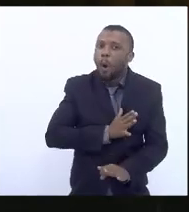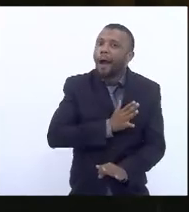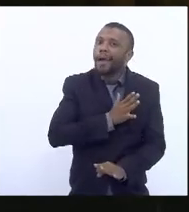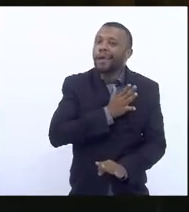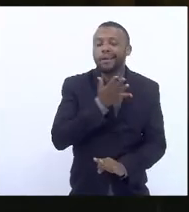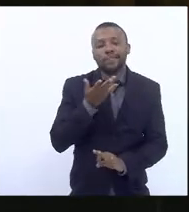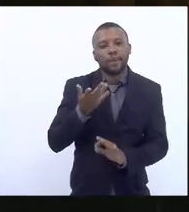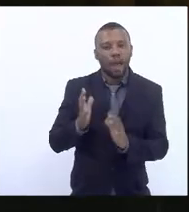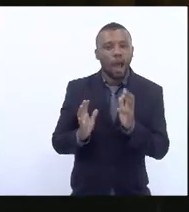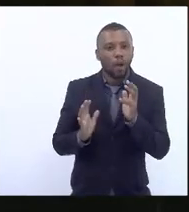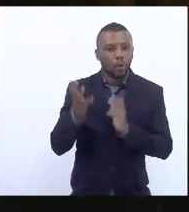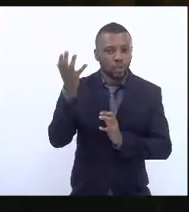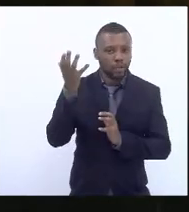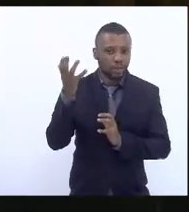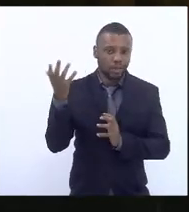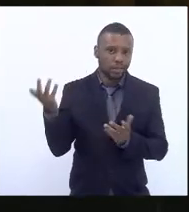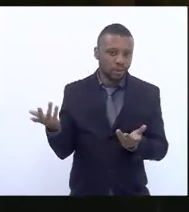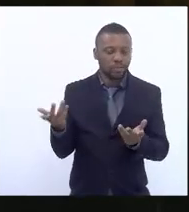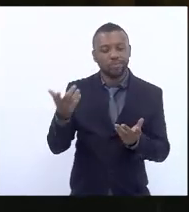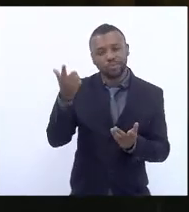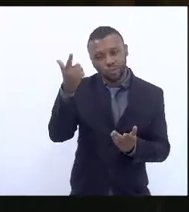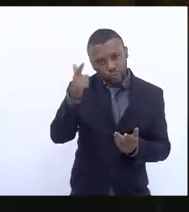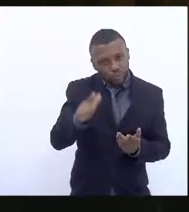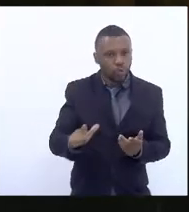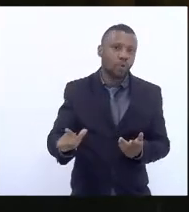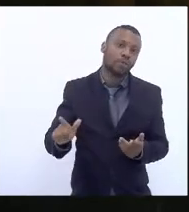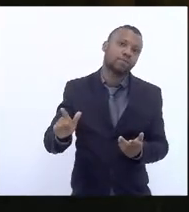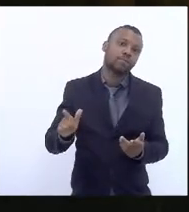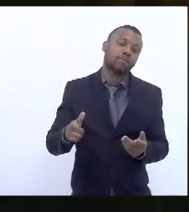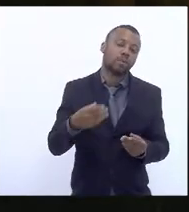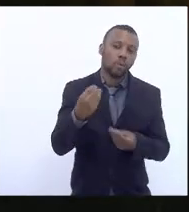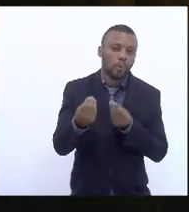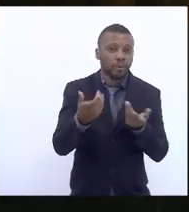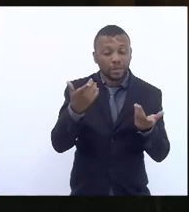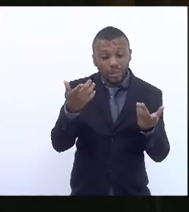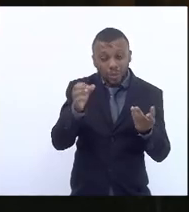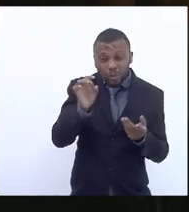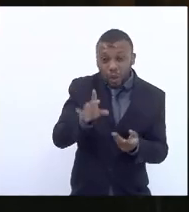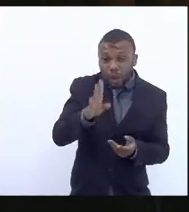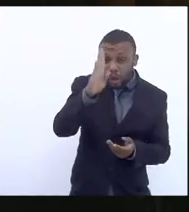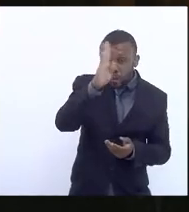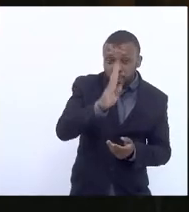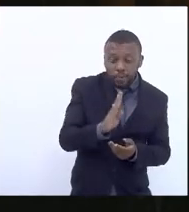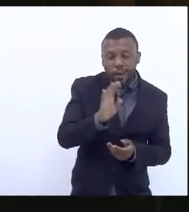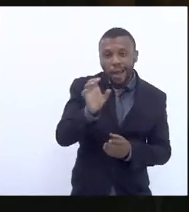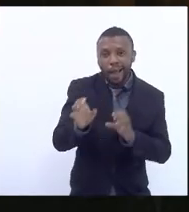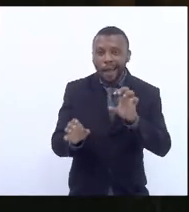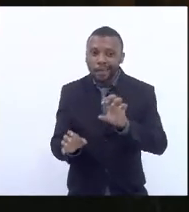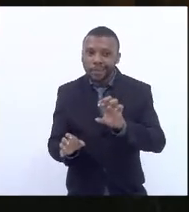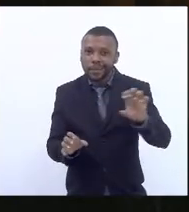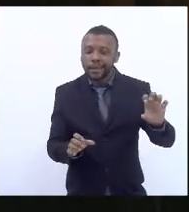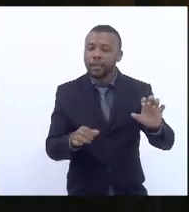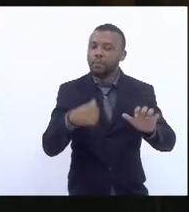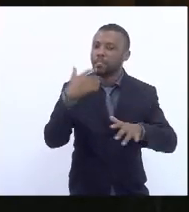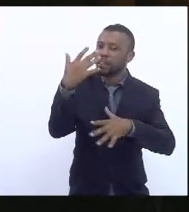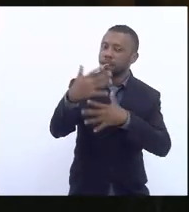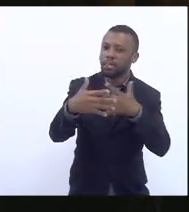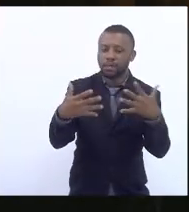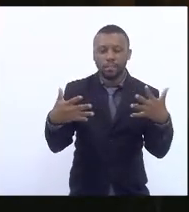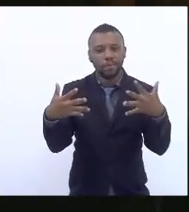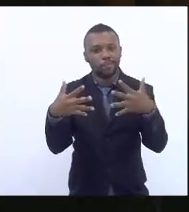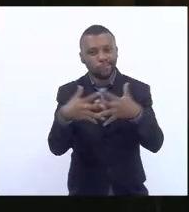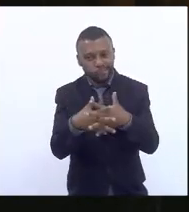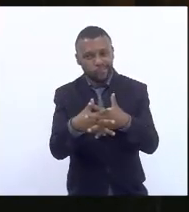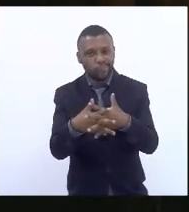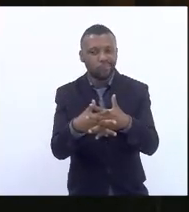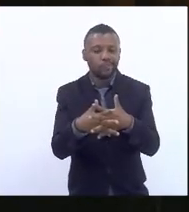acontecerem. Quer dizer, é mais uma vez, como se não bastasse só no Brasil, é a esquerda arrumando confusão em